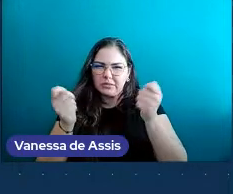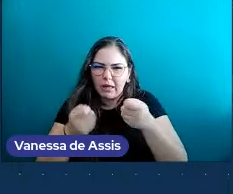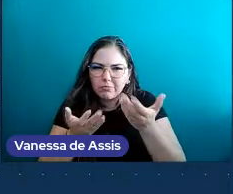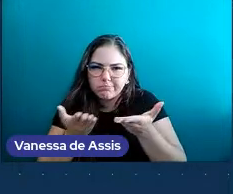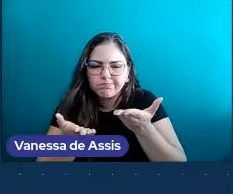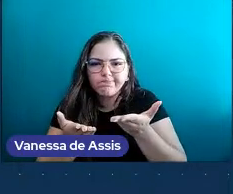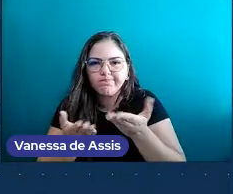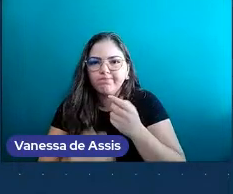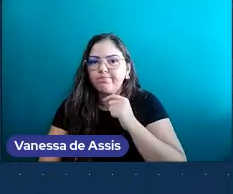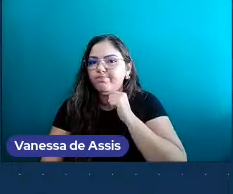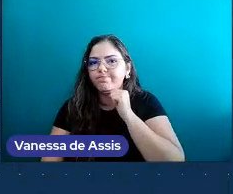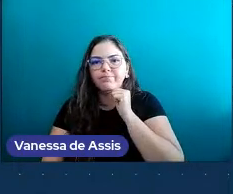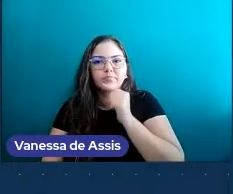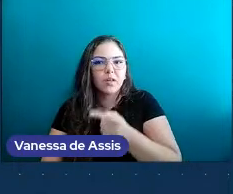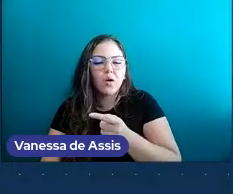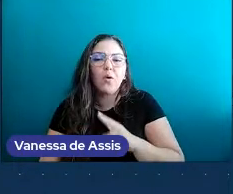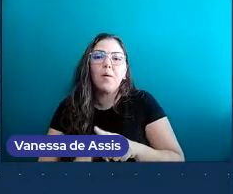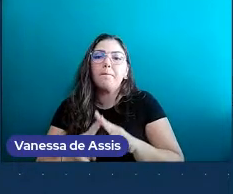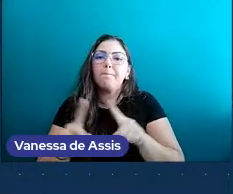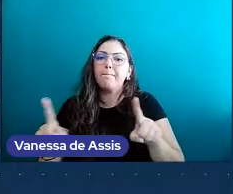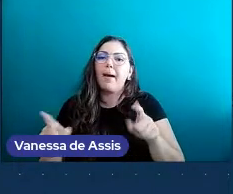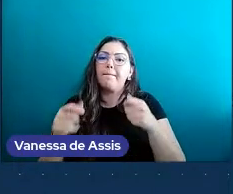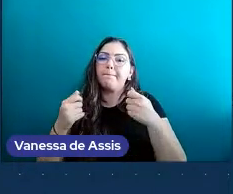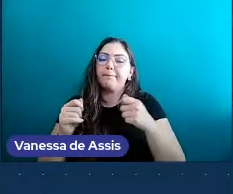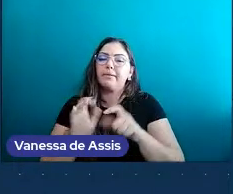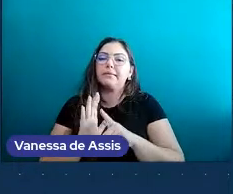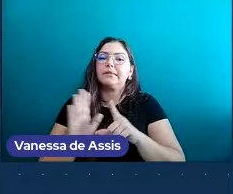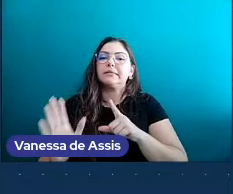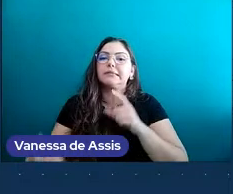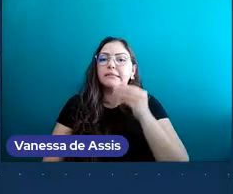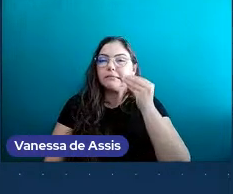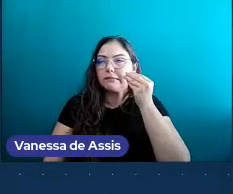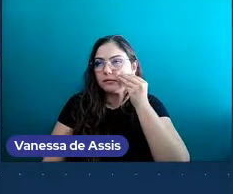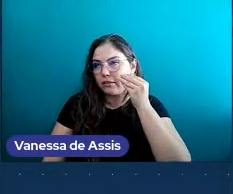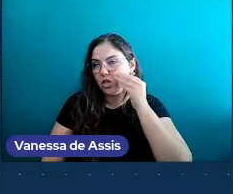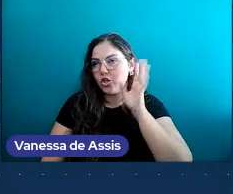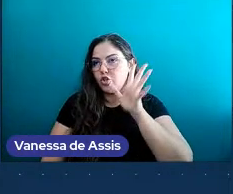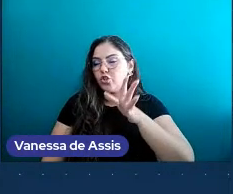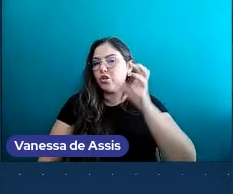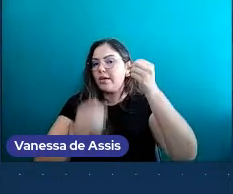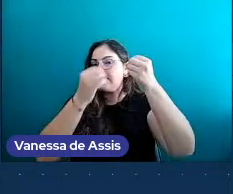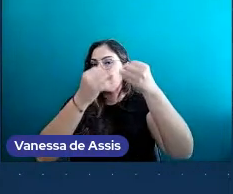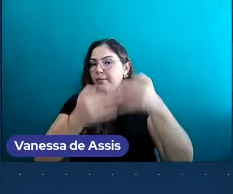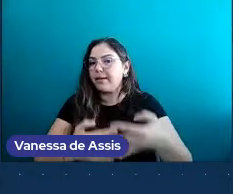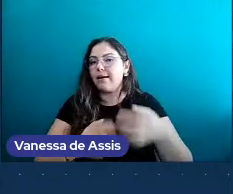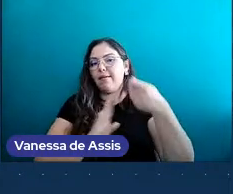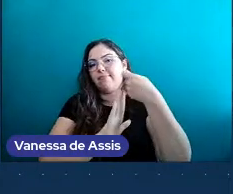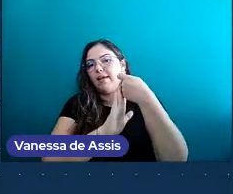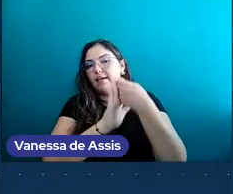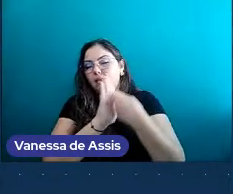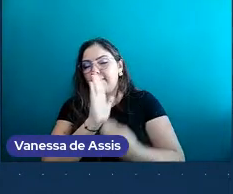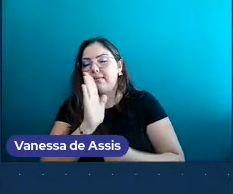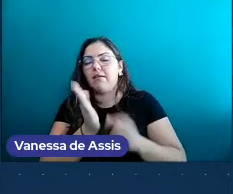deixar explícito, já no projeto de pesquisa e depois nos relatórios de pesquisa, nos